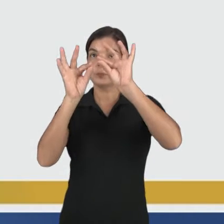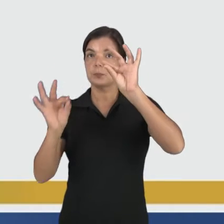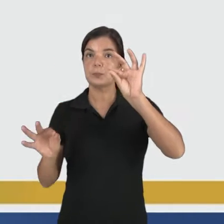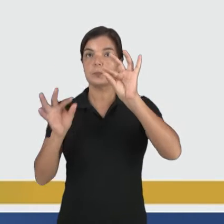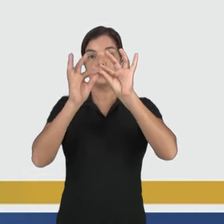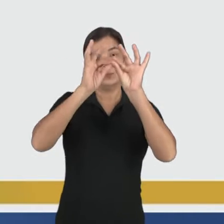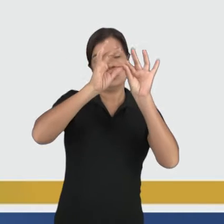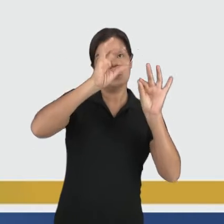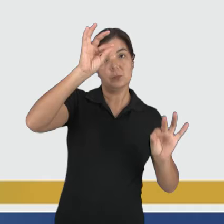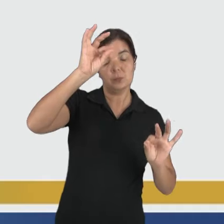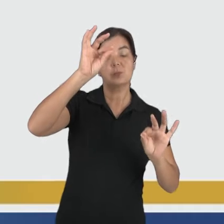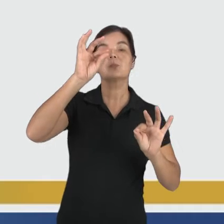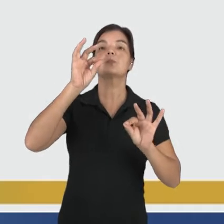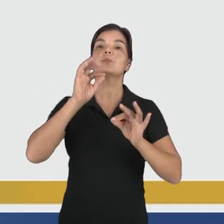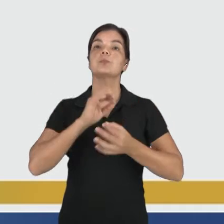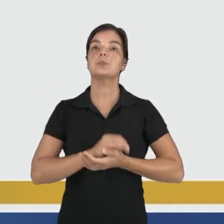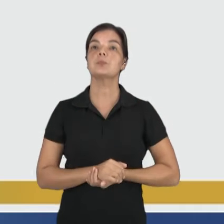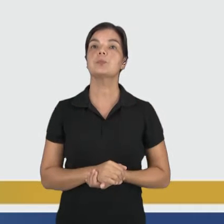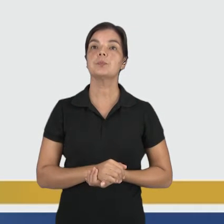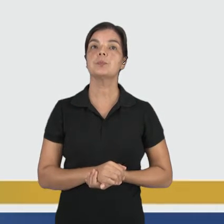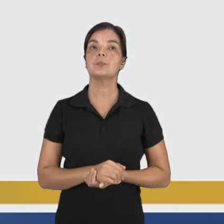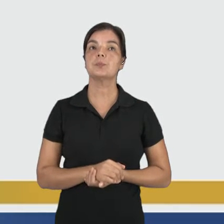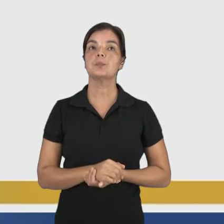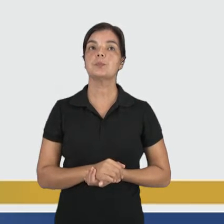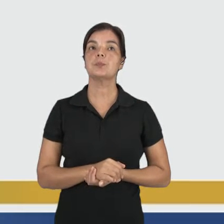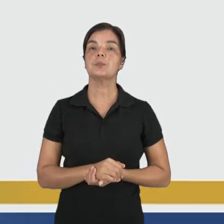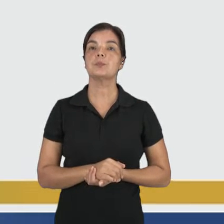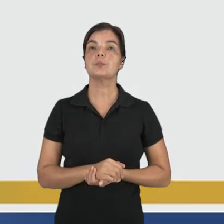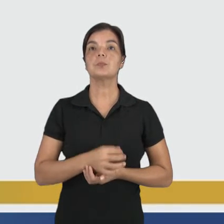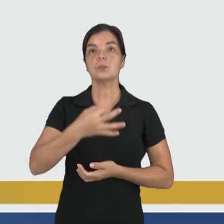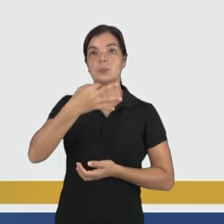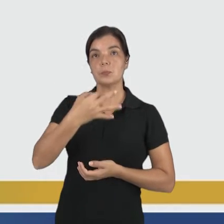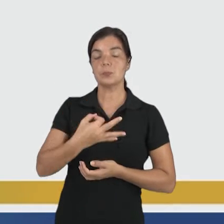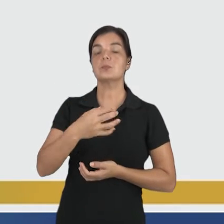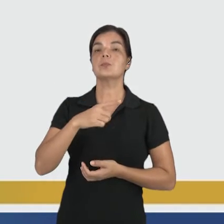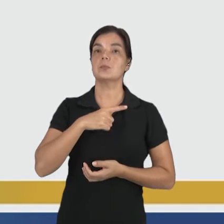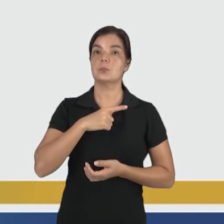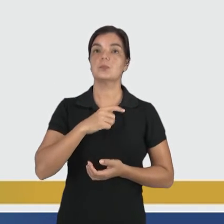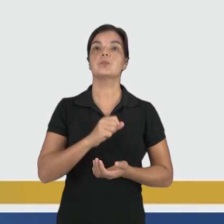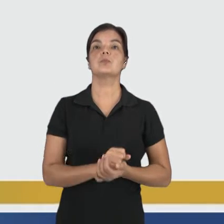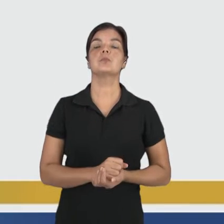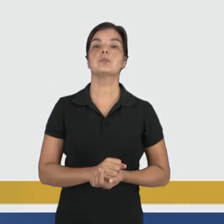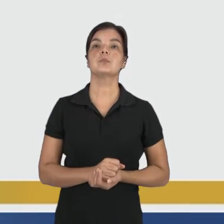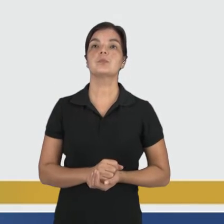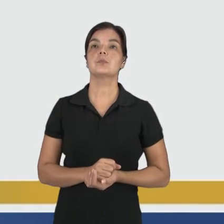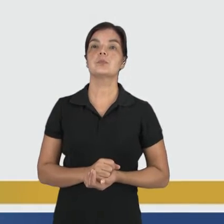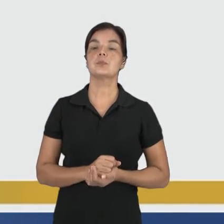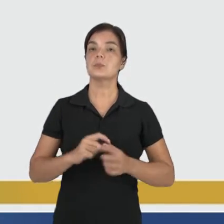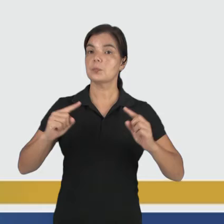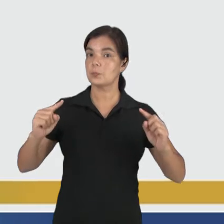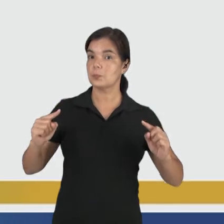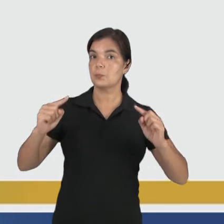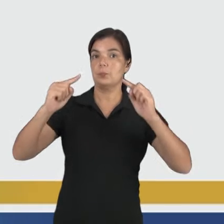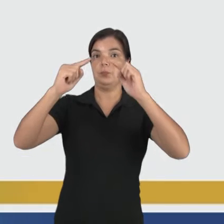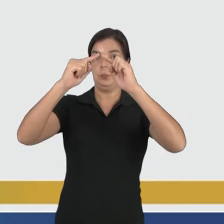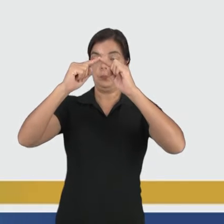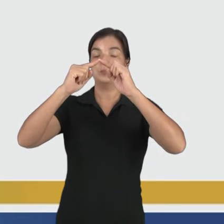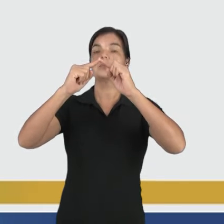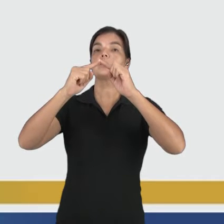a altura do cone, certo? Que vai do vértice ao centro da circunferência como